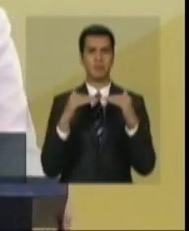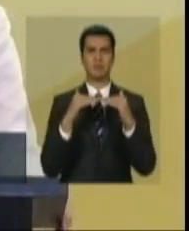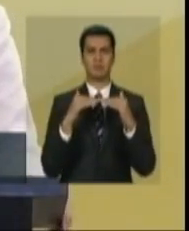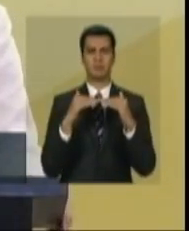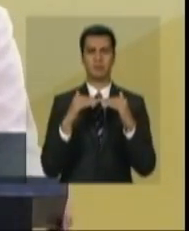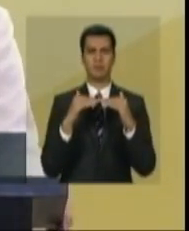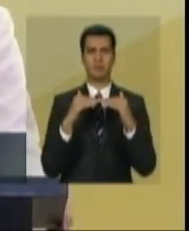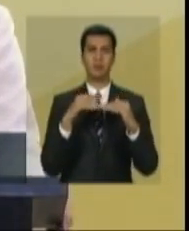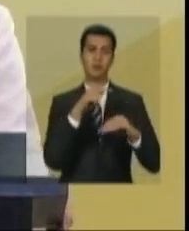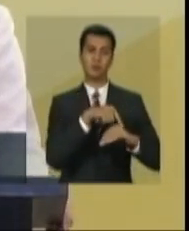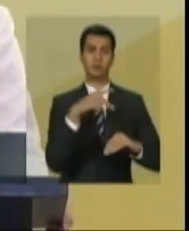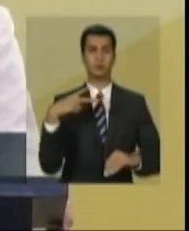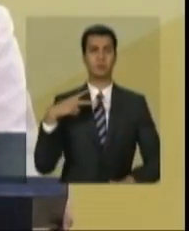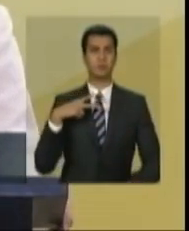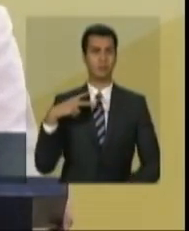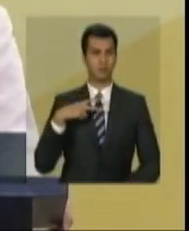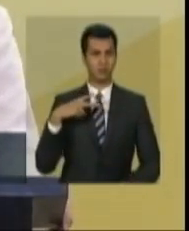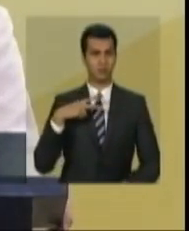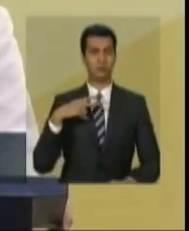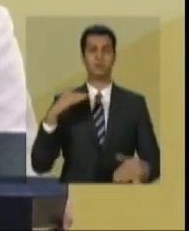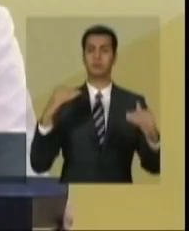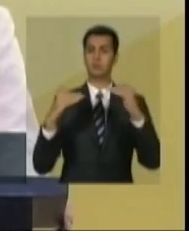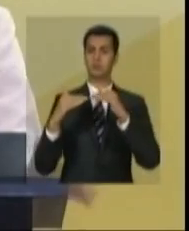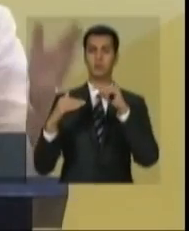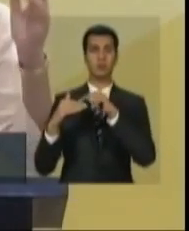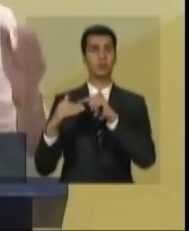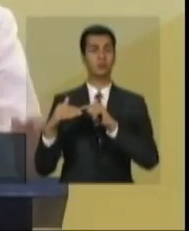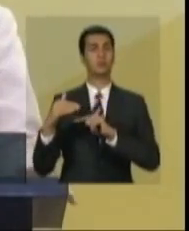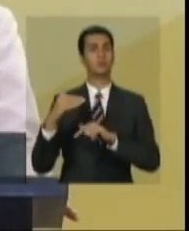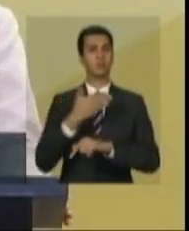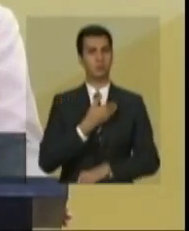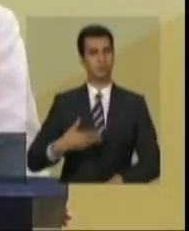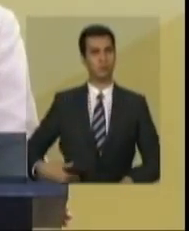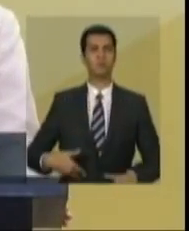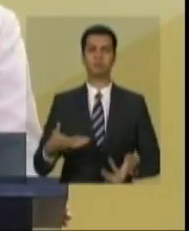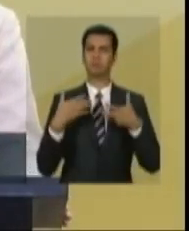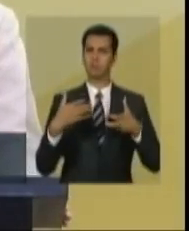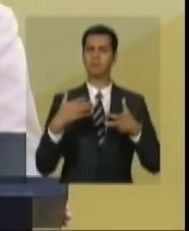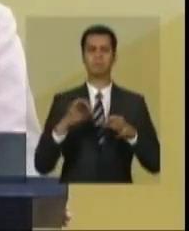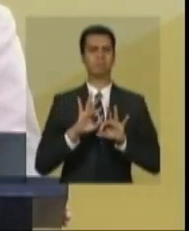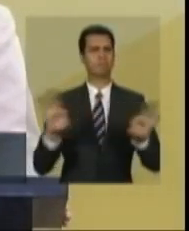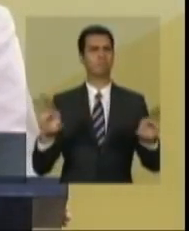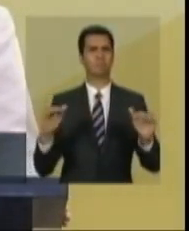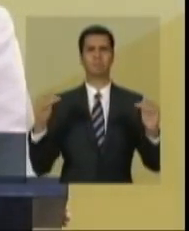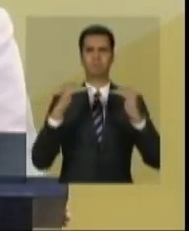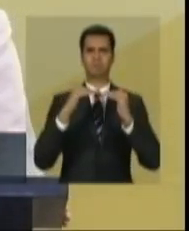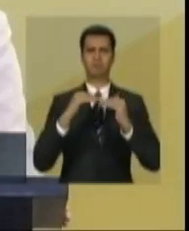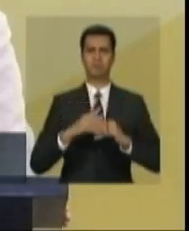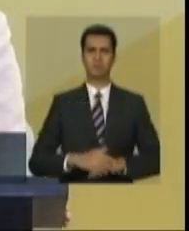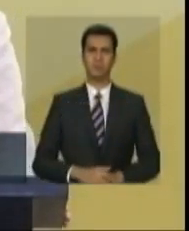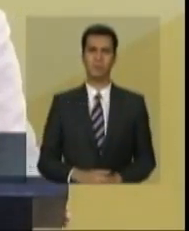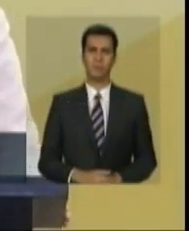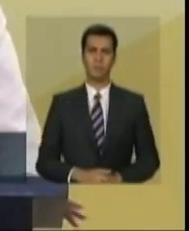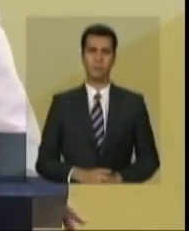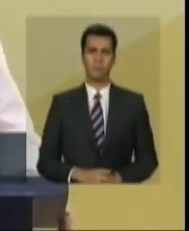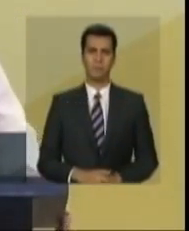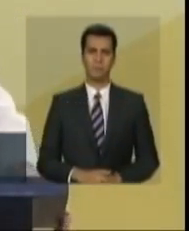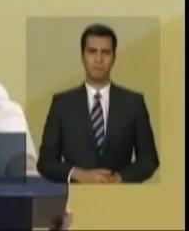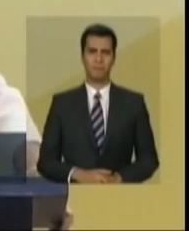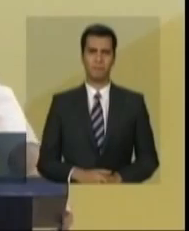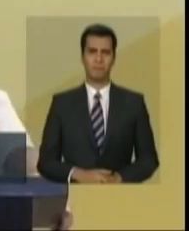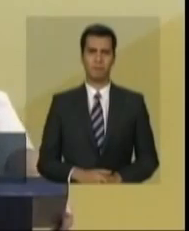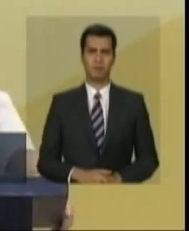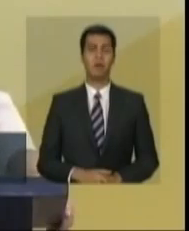encontramos nos hospitais públicos privados de referência. Eles vão nos ajudar